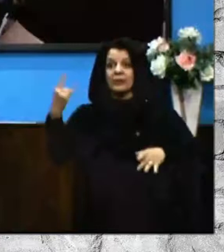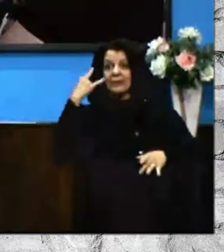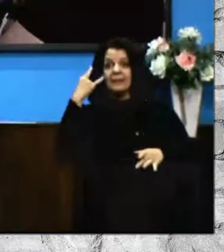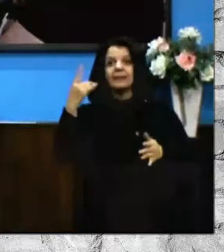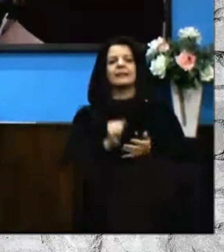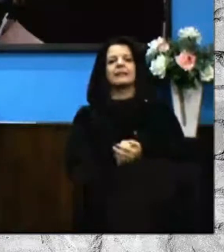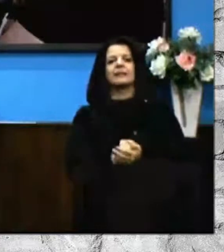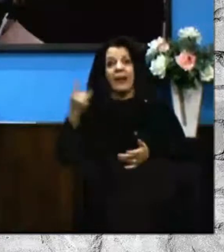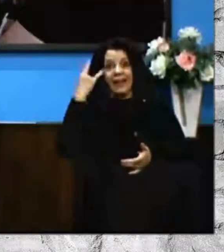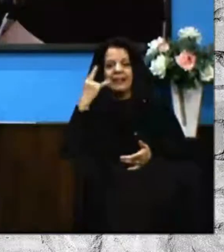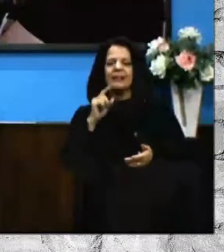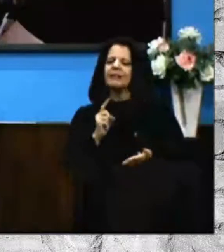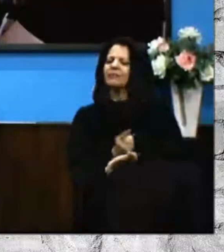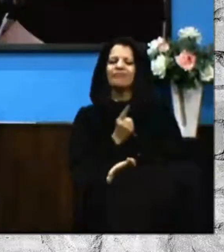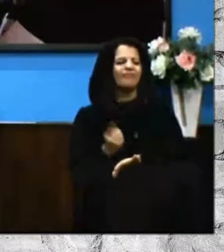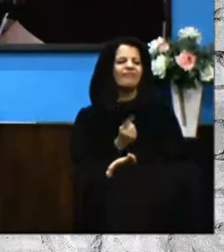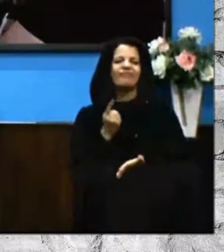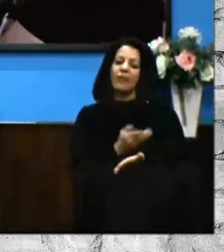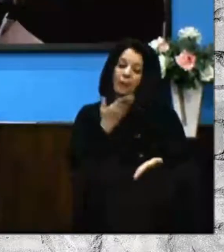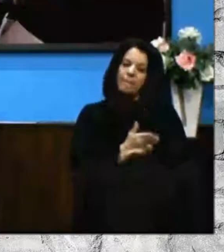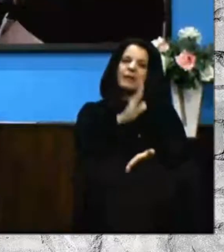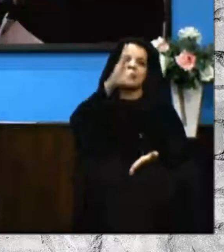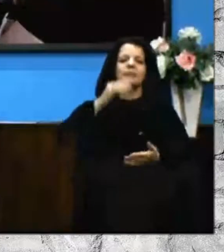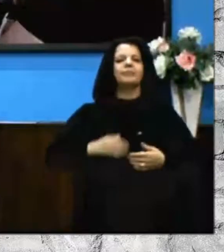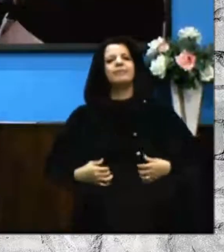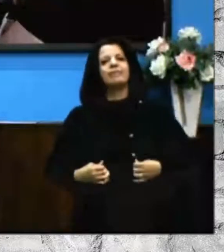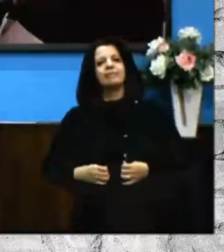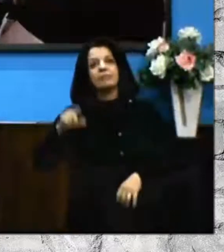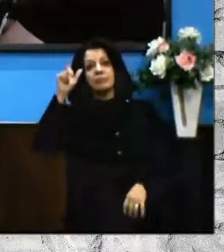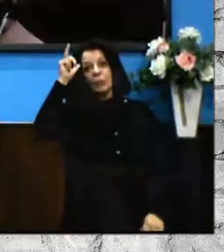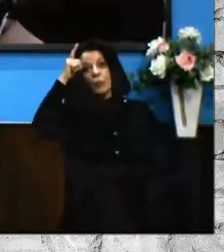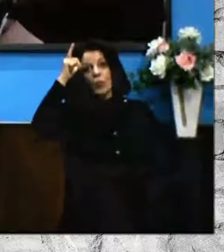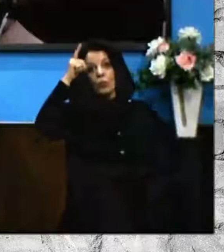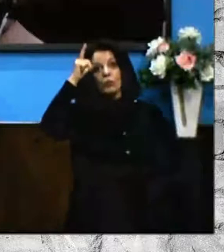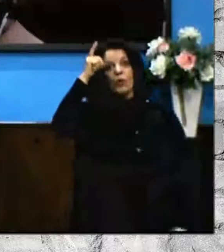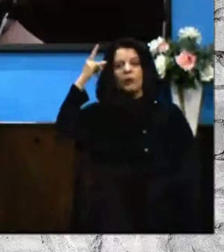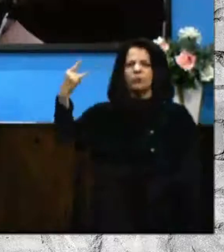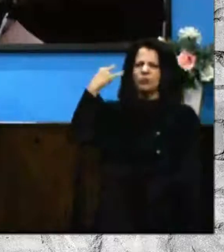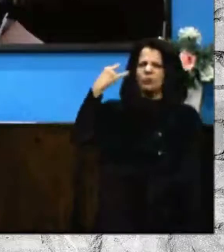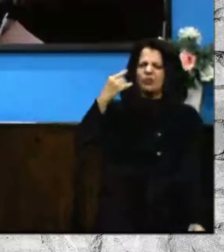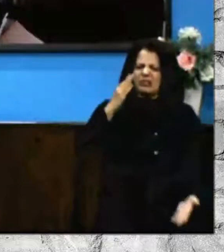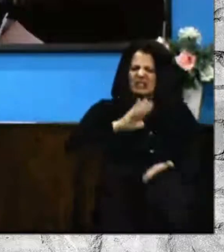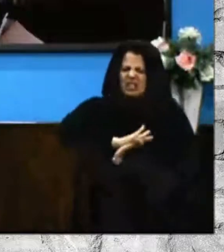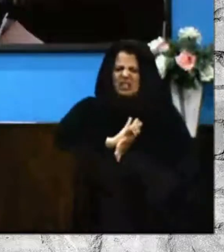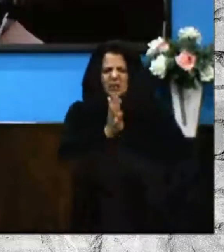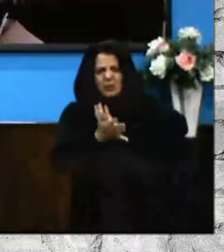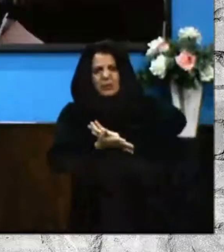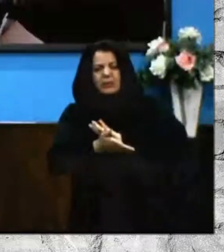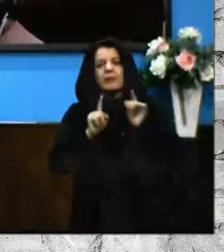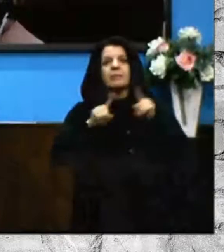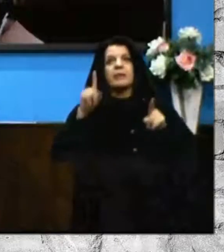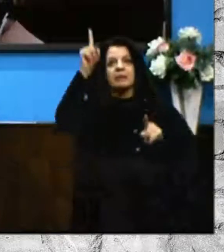são eternas, elas passam. O diabo nos tenta para destruir, mas Deus quer nos